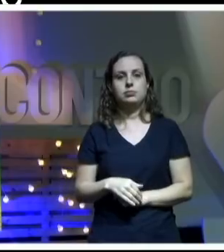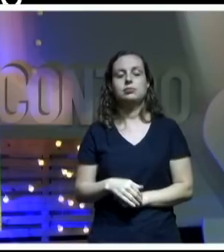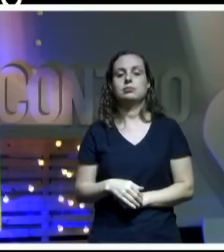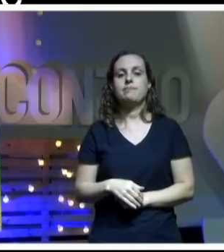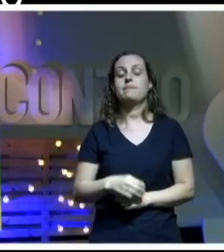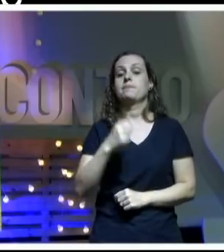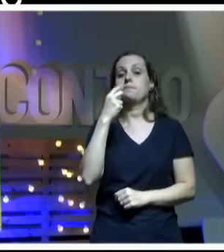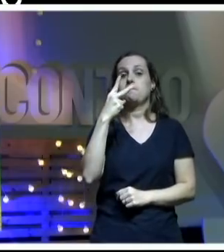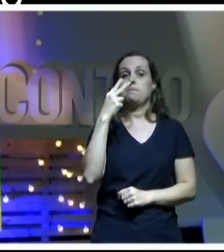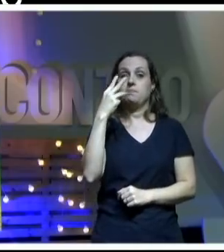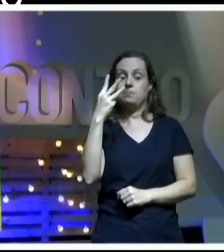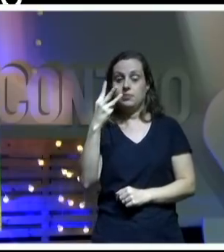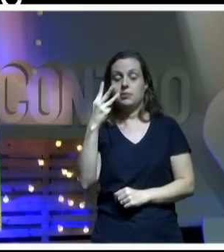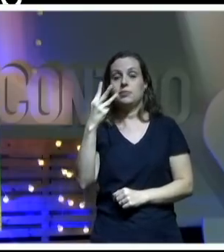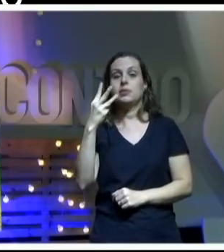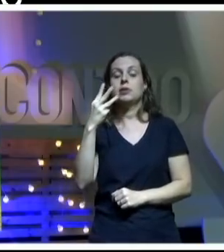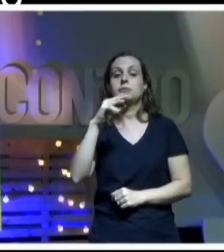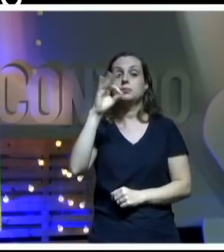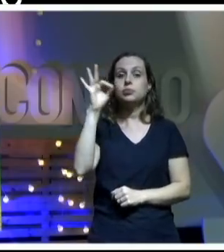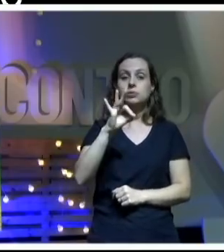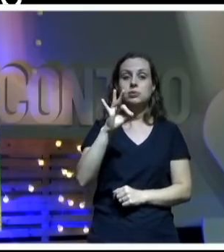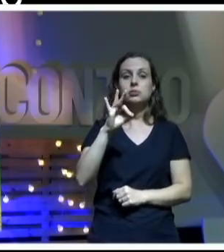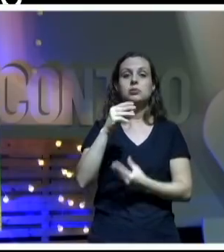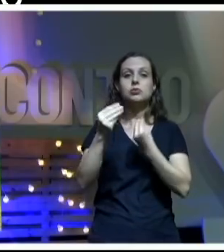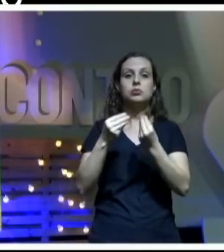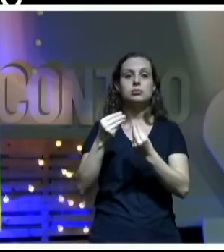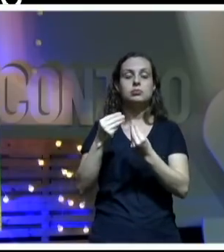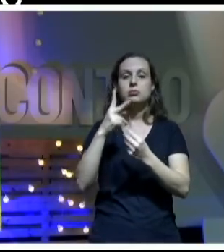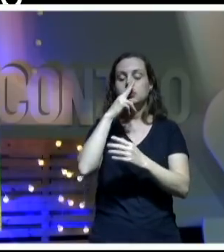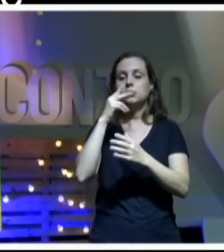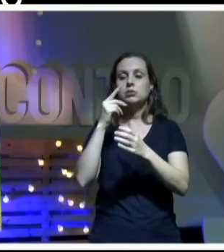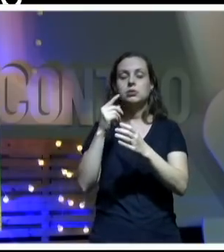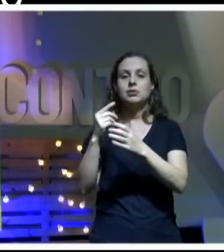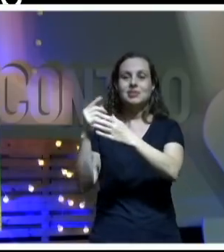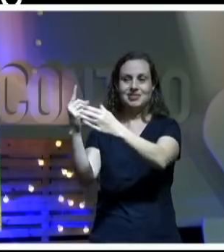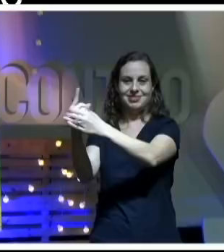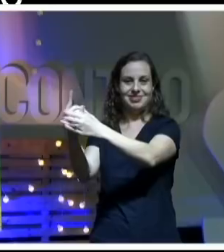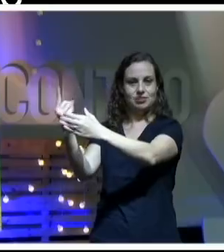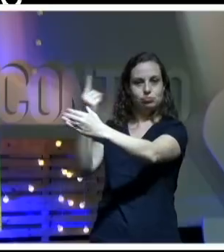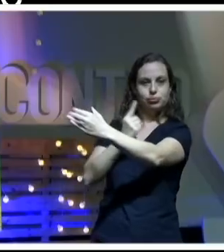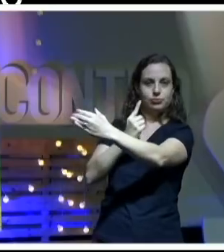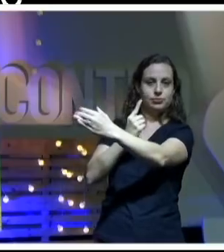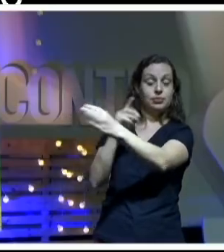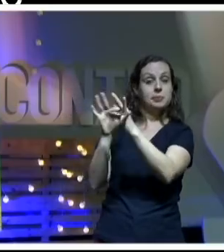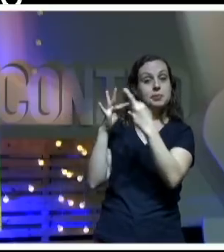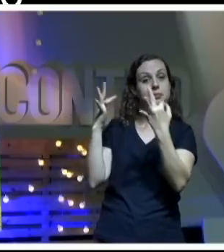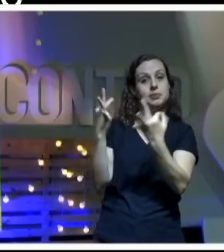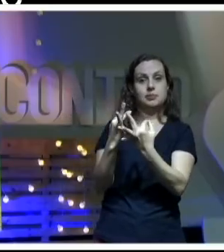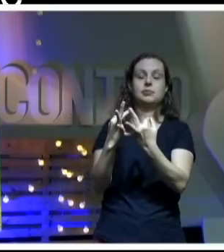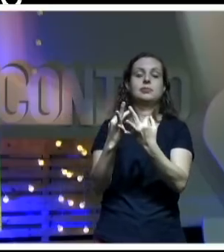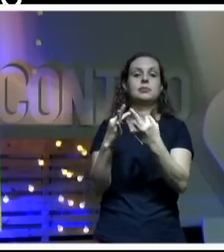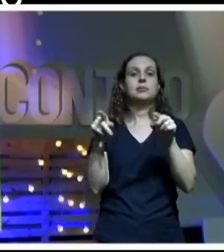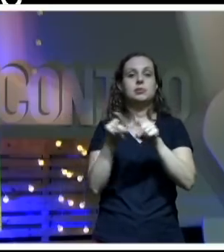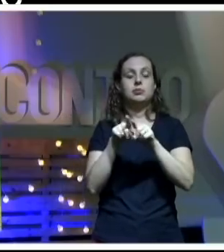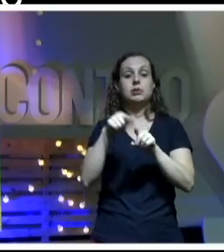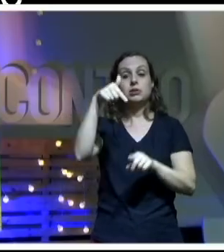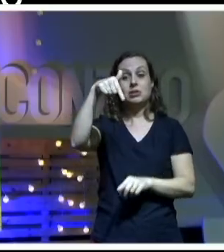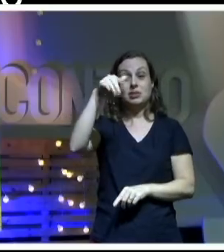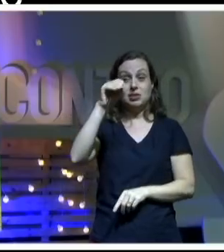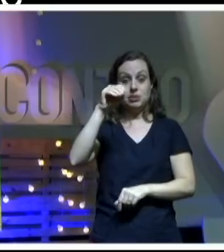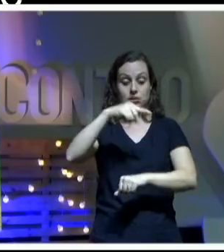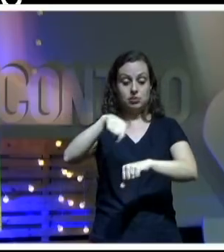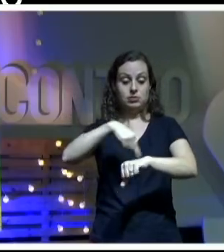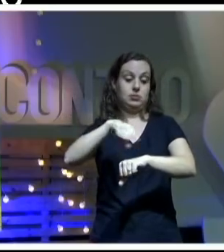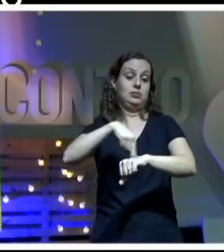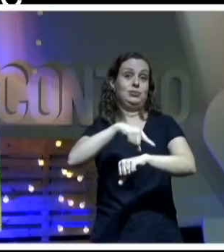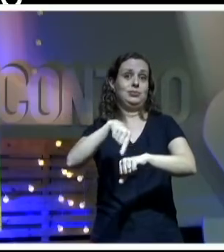23 ainda estão distantes das suas famílias dezoito por cento trabalham mais de 70 horas por semana já